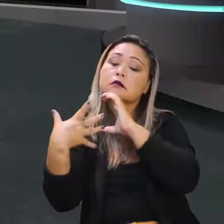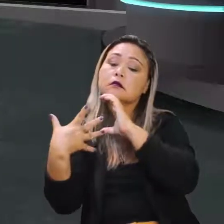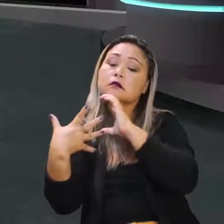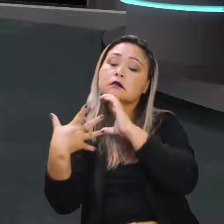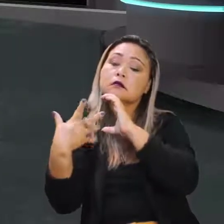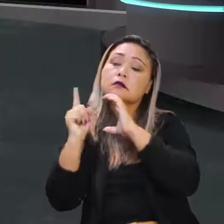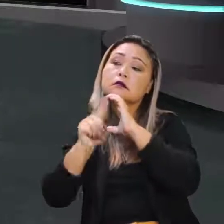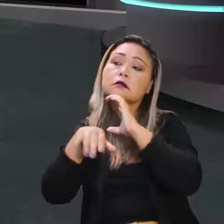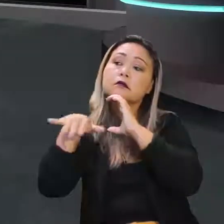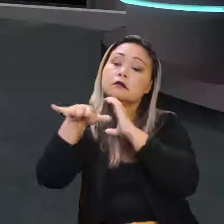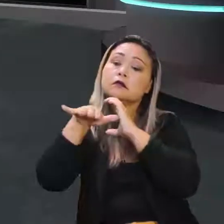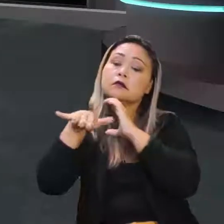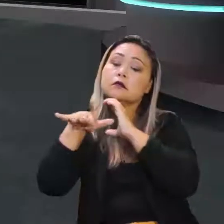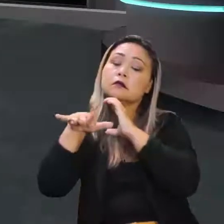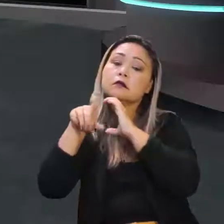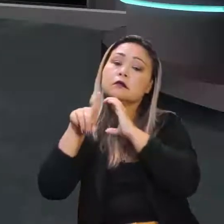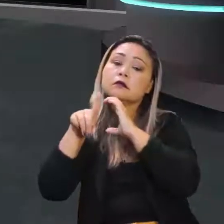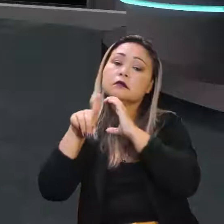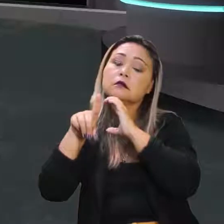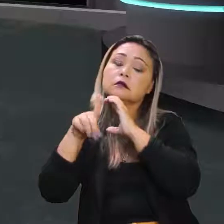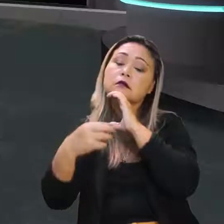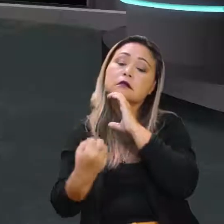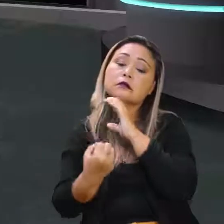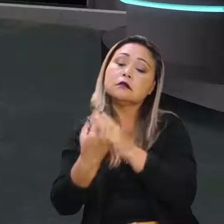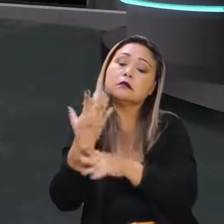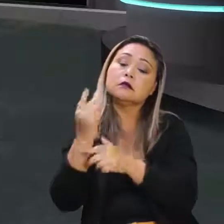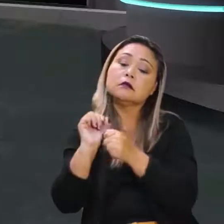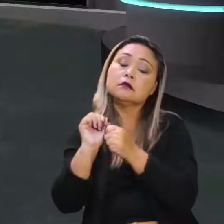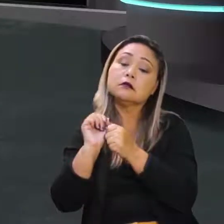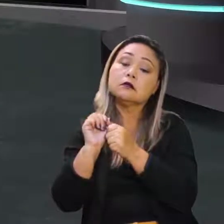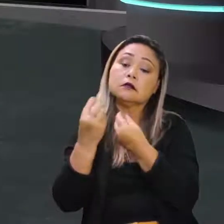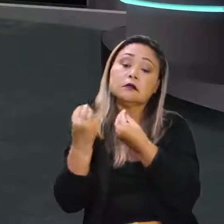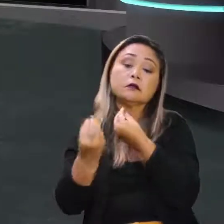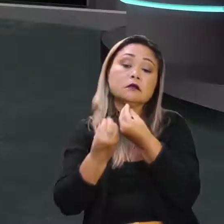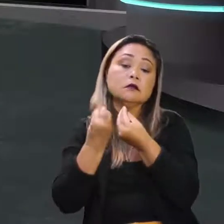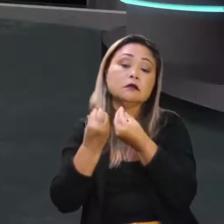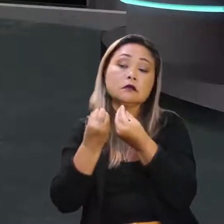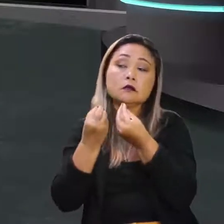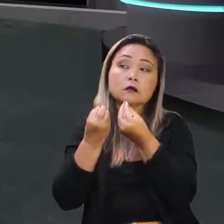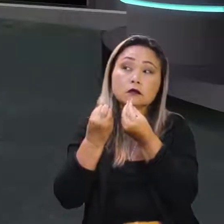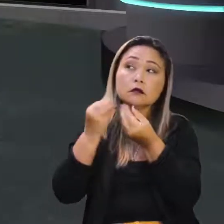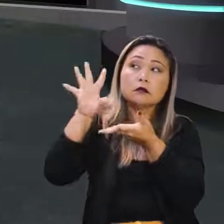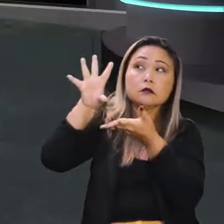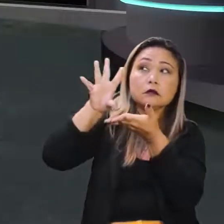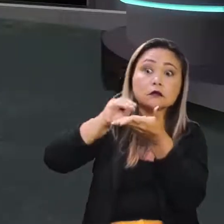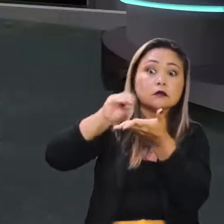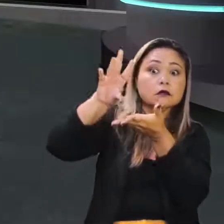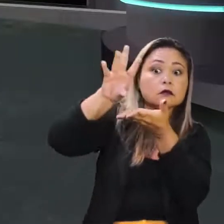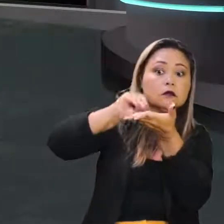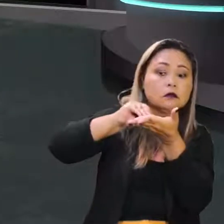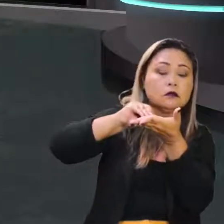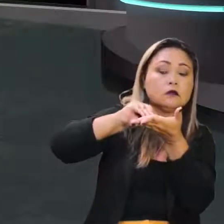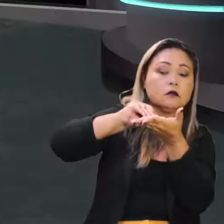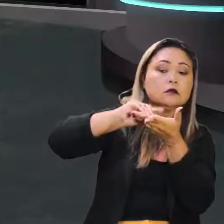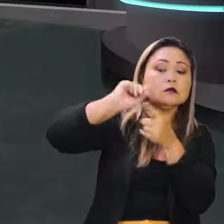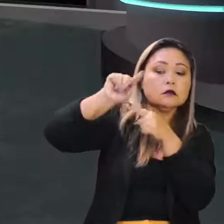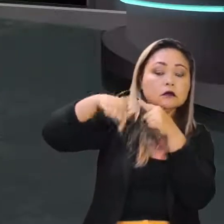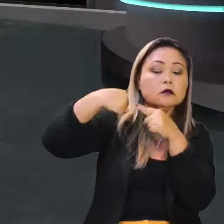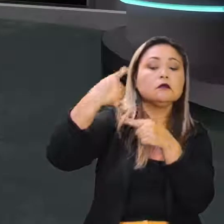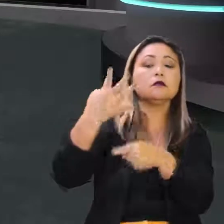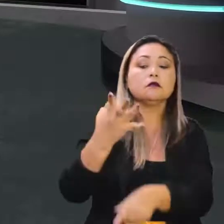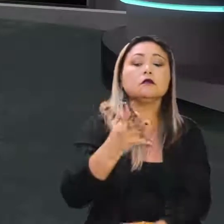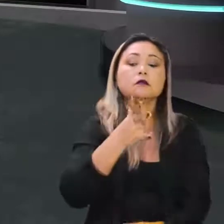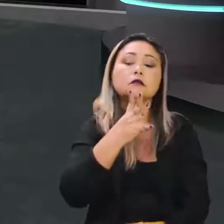na academia. Por isso que acabou se criando uma certa maneira que todos seguiam, né? E que passou a ser conhecido